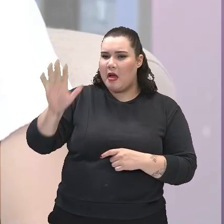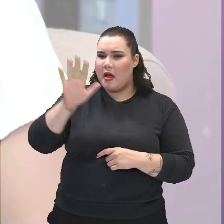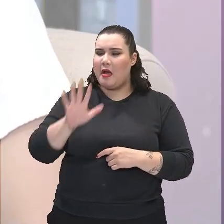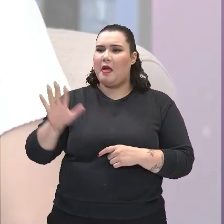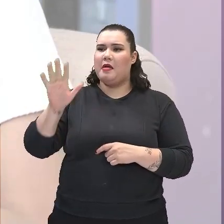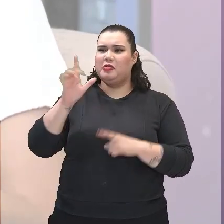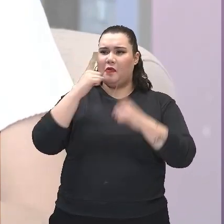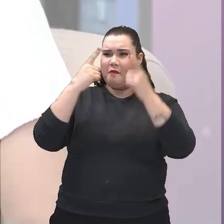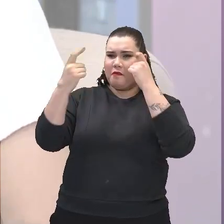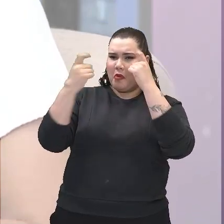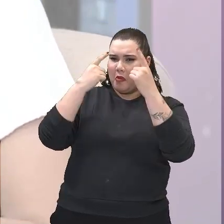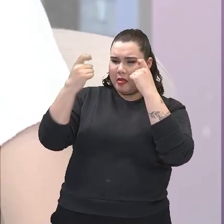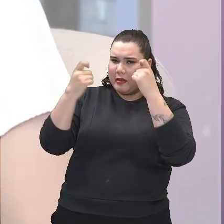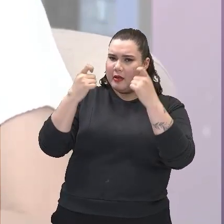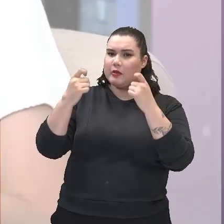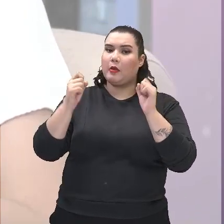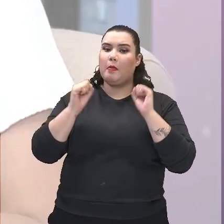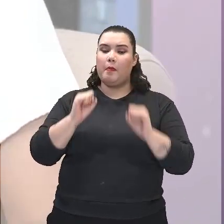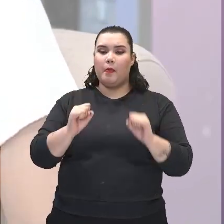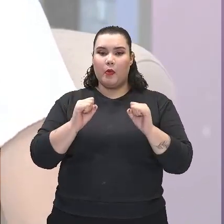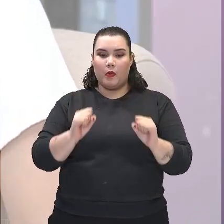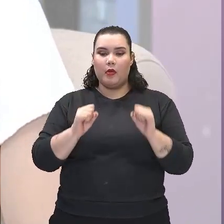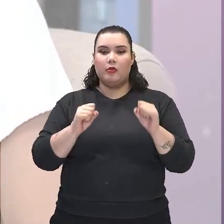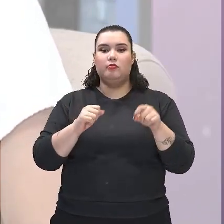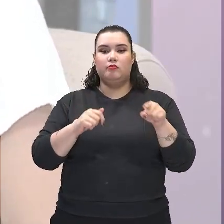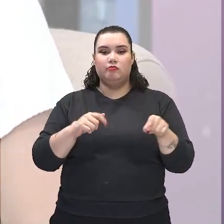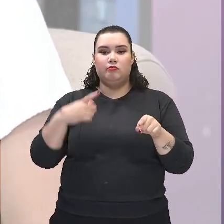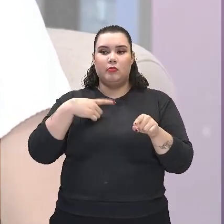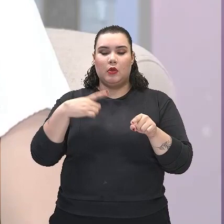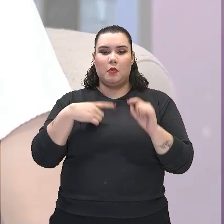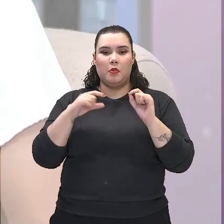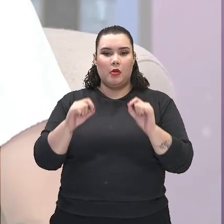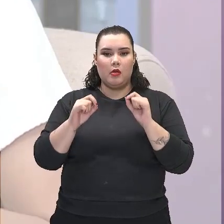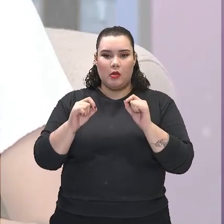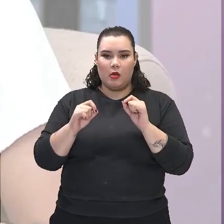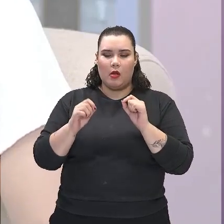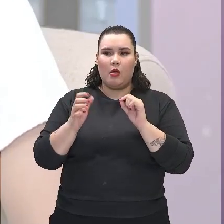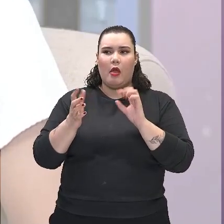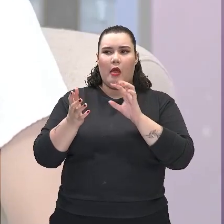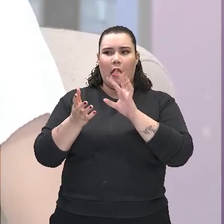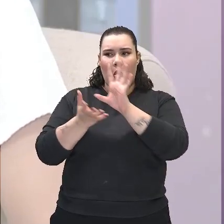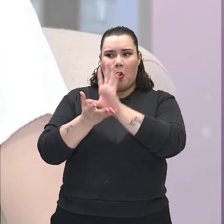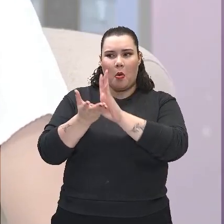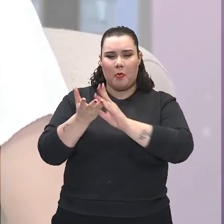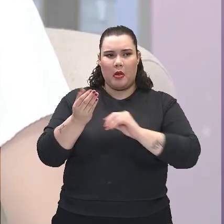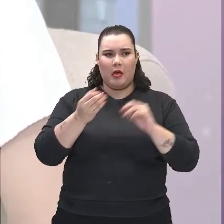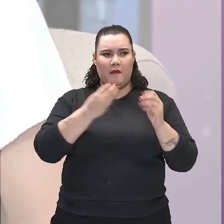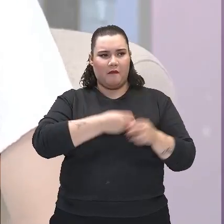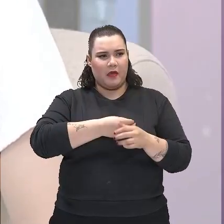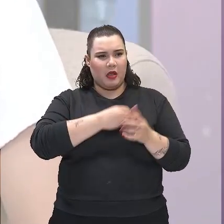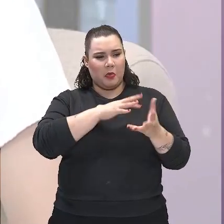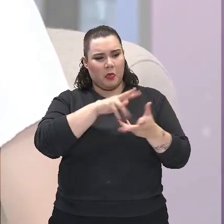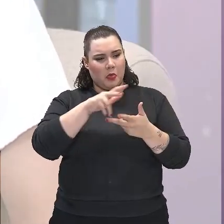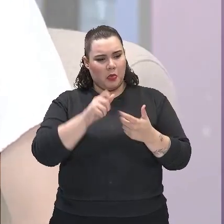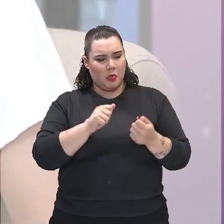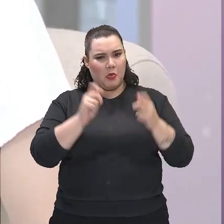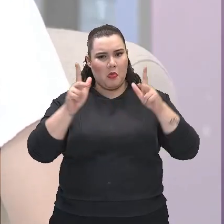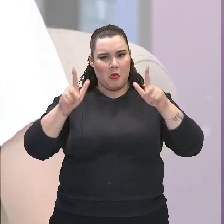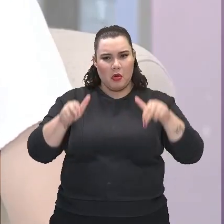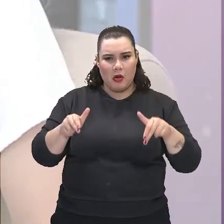ações violentas pode sim incutir nelas uma visão distorcida do mundo, levando